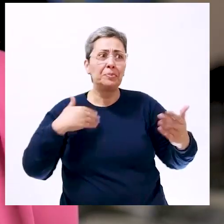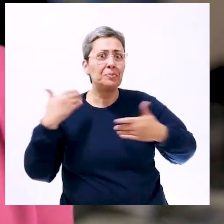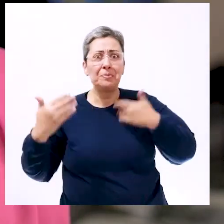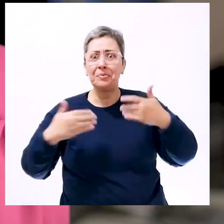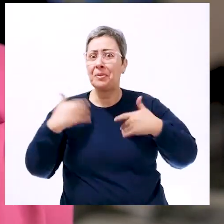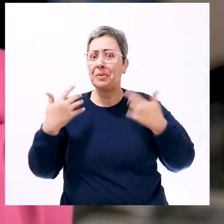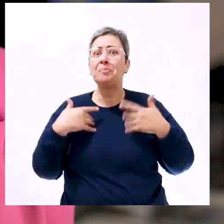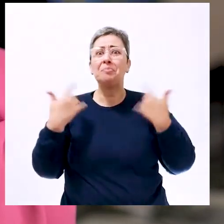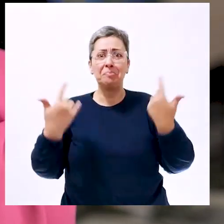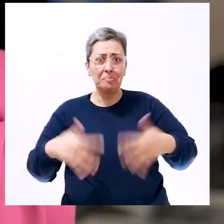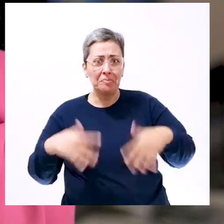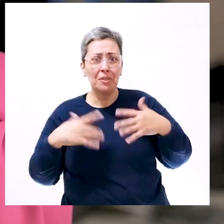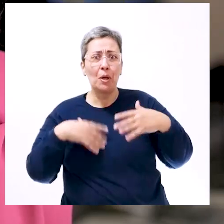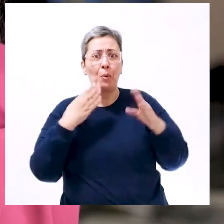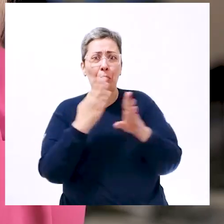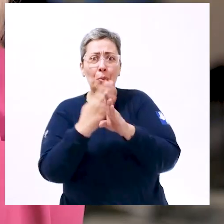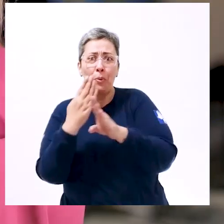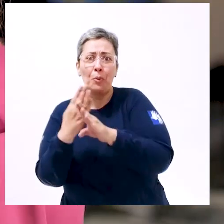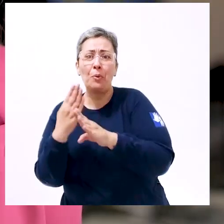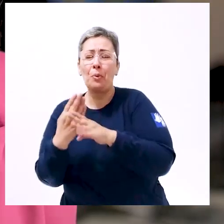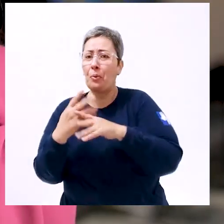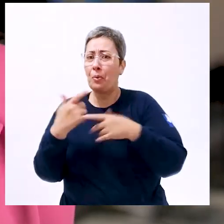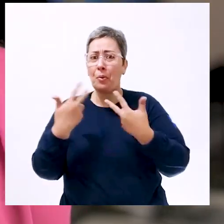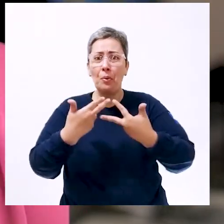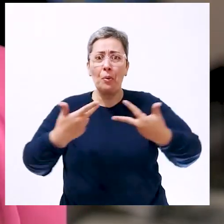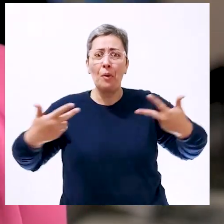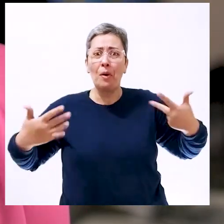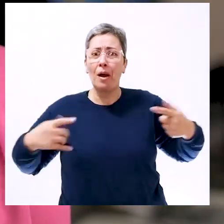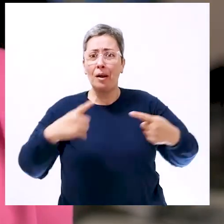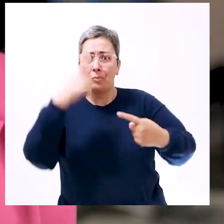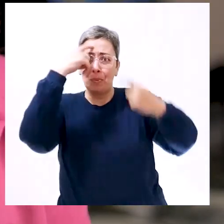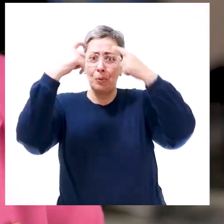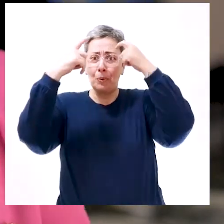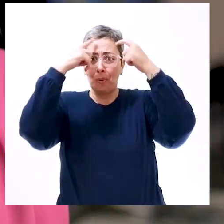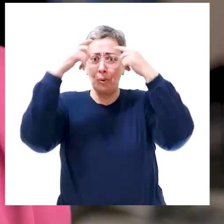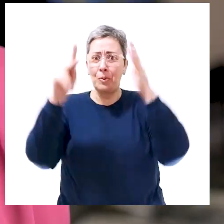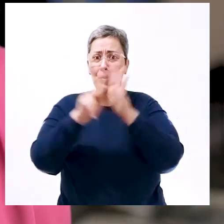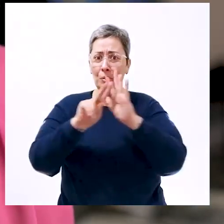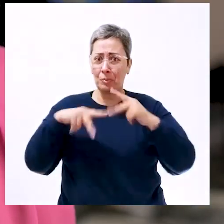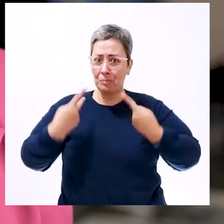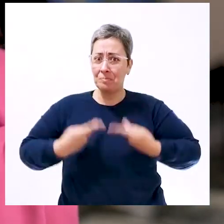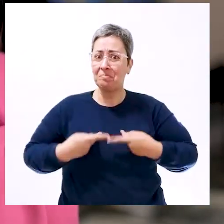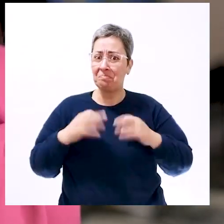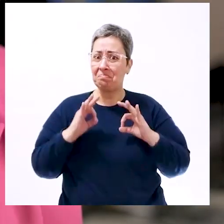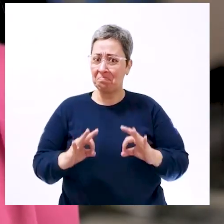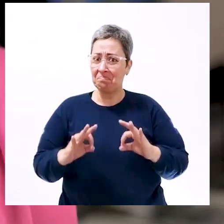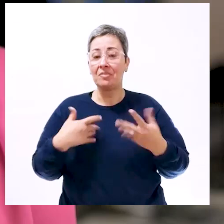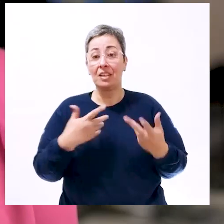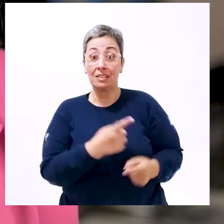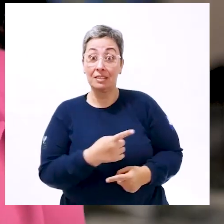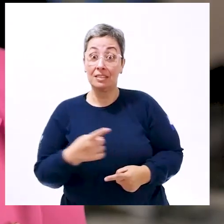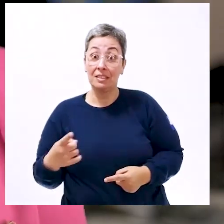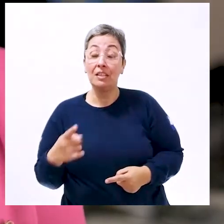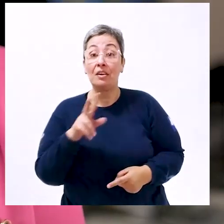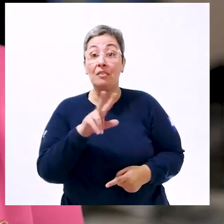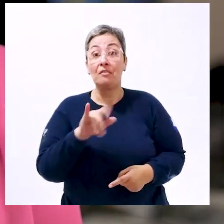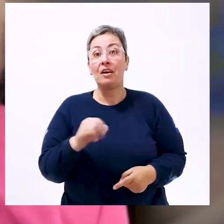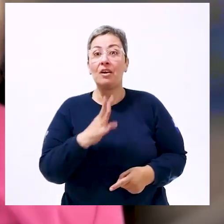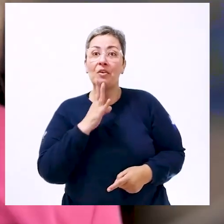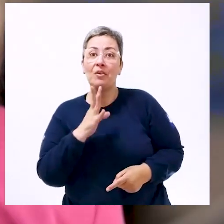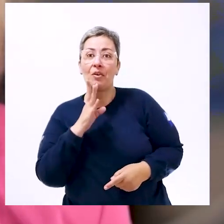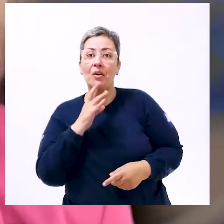programa. E quantas surpresas temos tido ao nos depararmos diante de tantas invenções feitas pela humanidade, não é